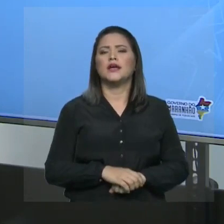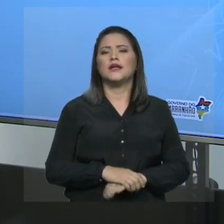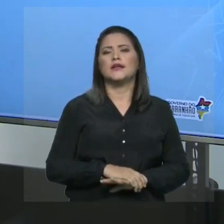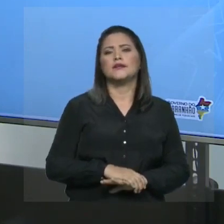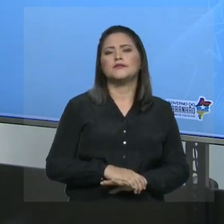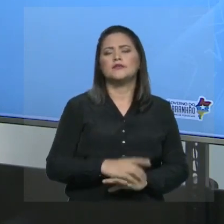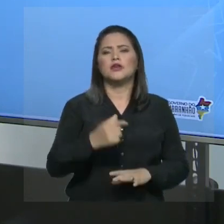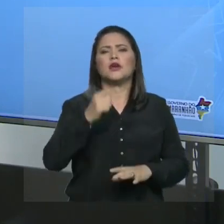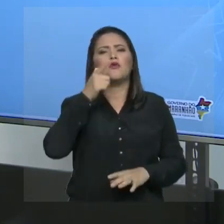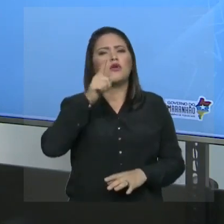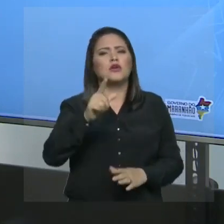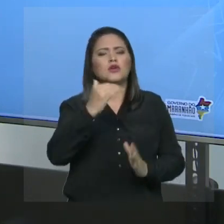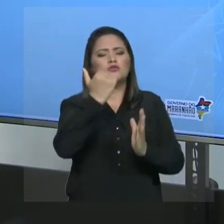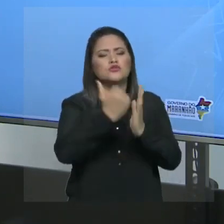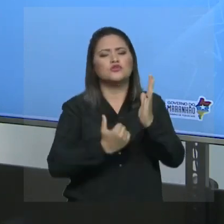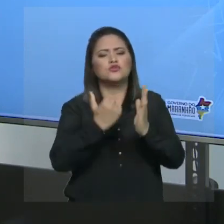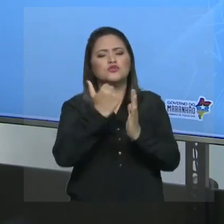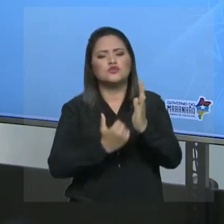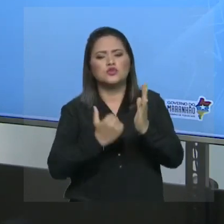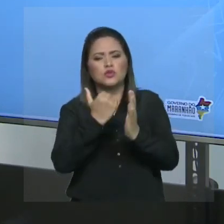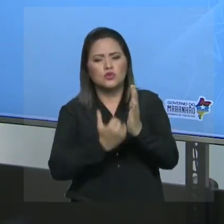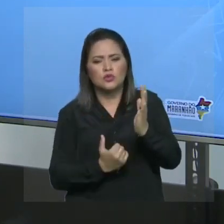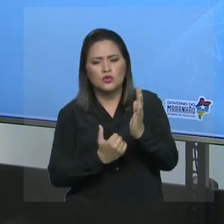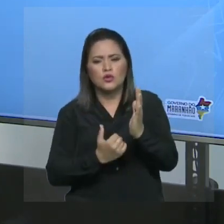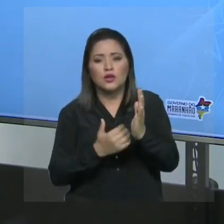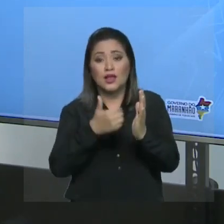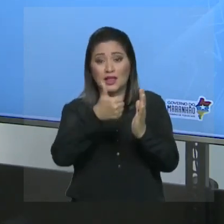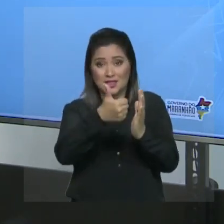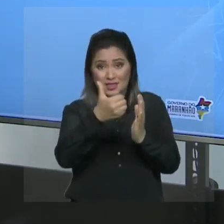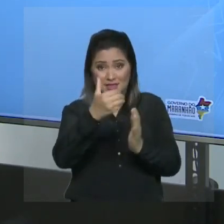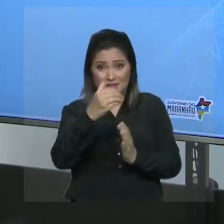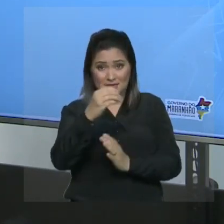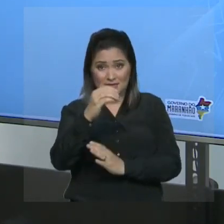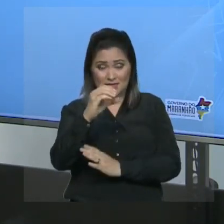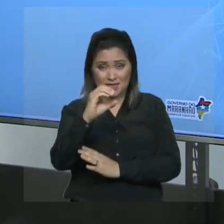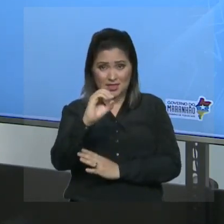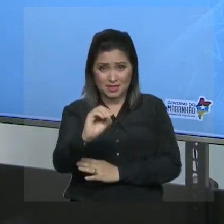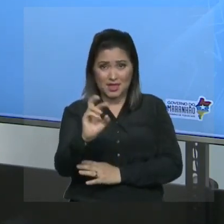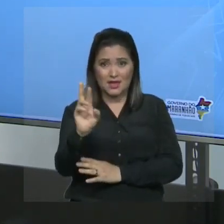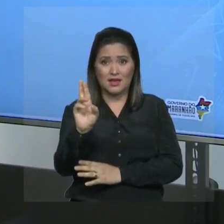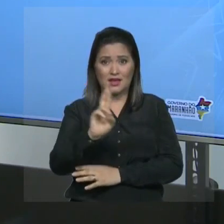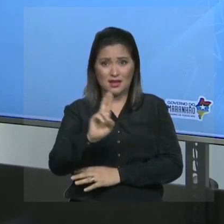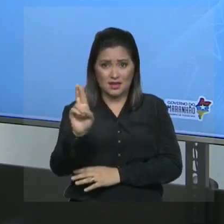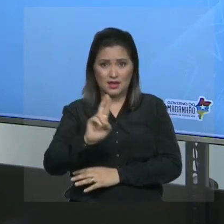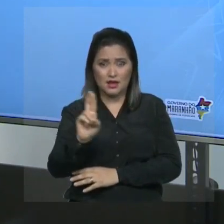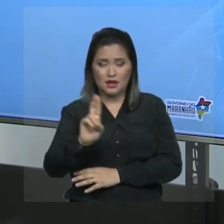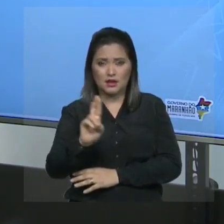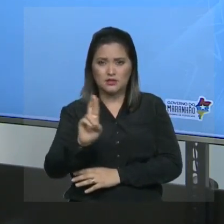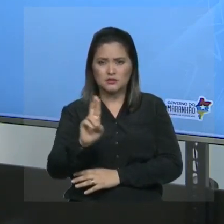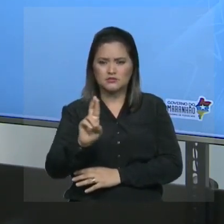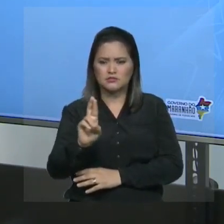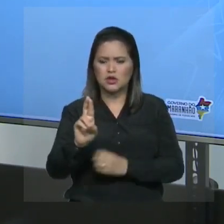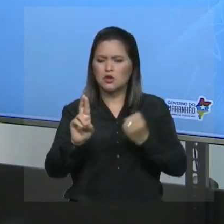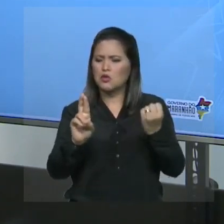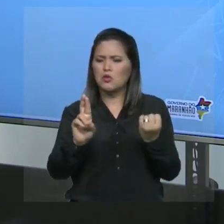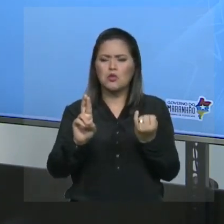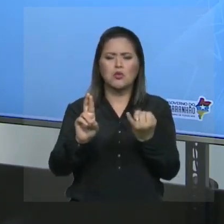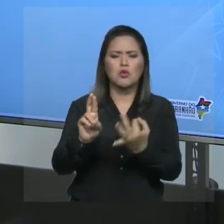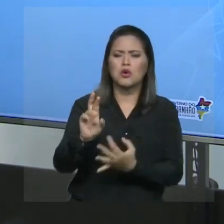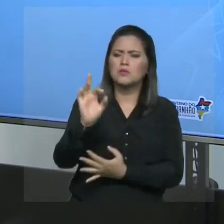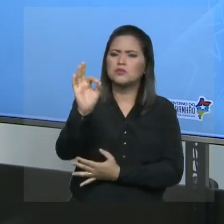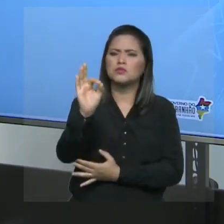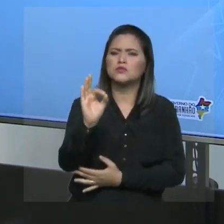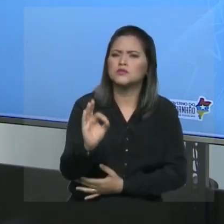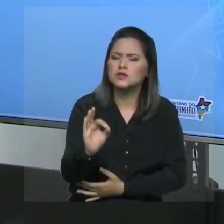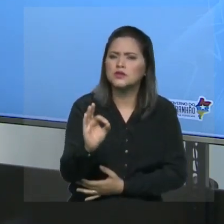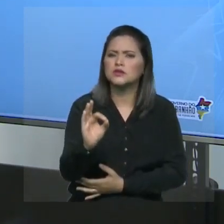desconto? Observa que eu não te dei a porcentagem. Eu te dei o valor, 10 reais. Como é que eu faço para descobrir quantos